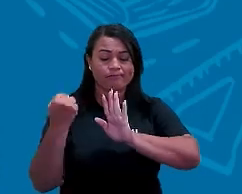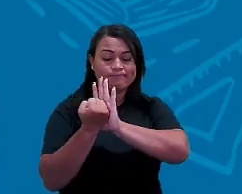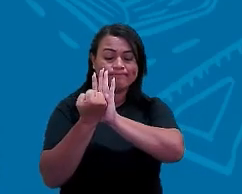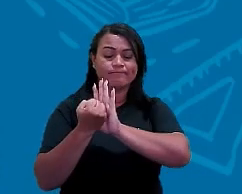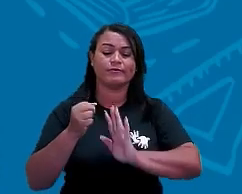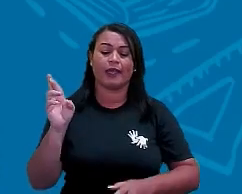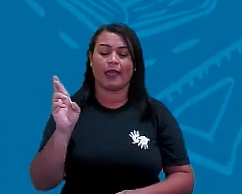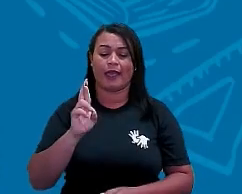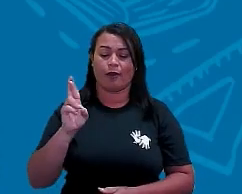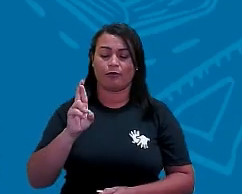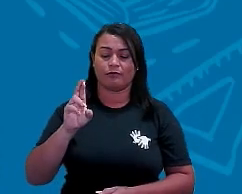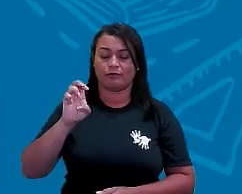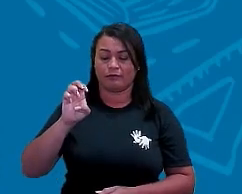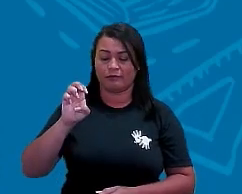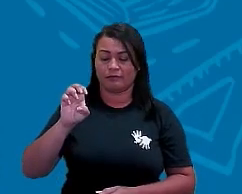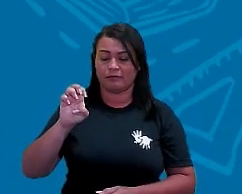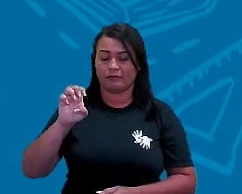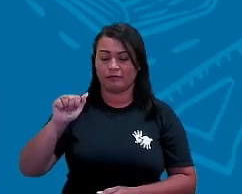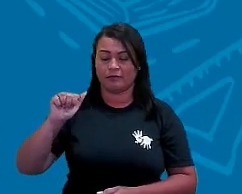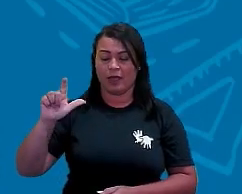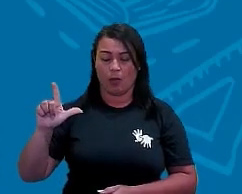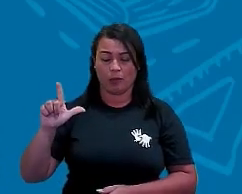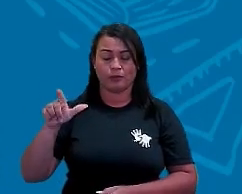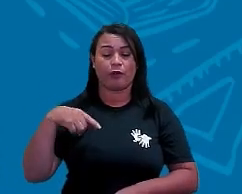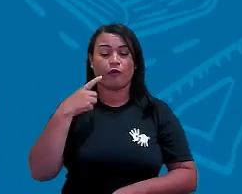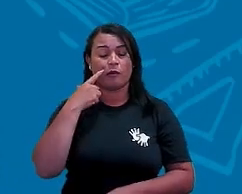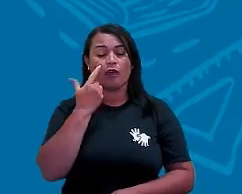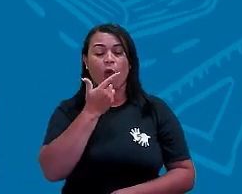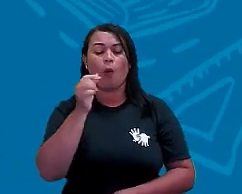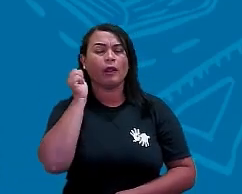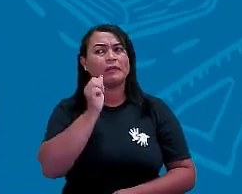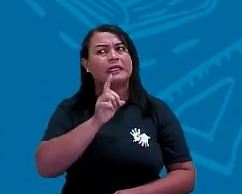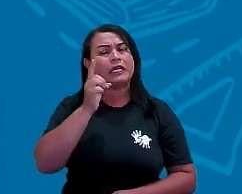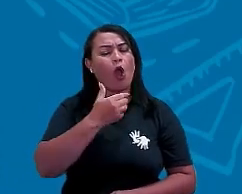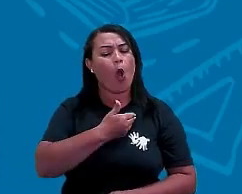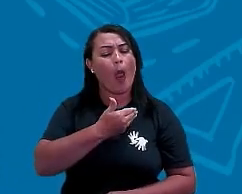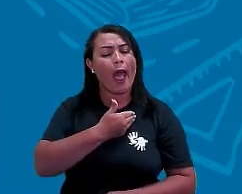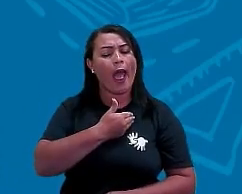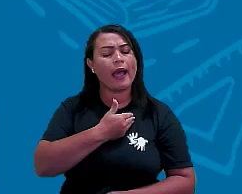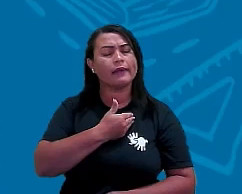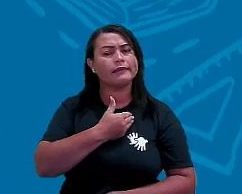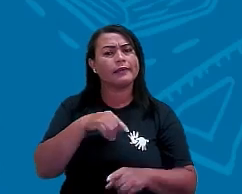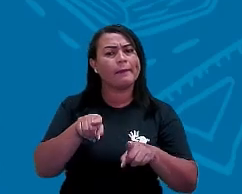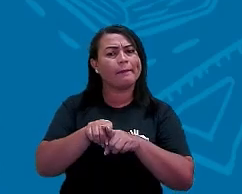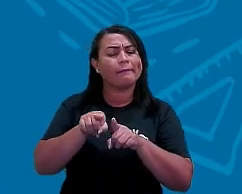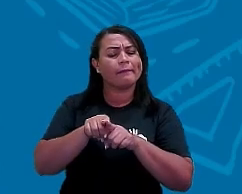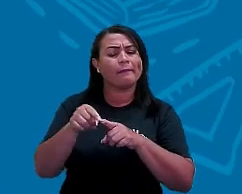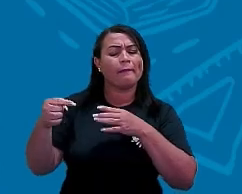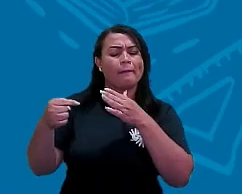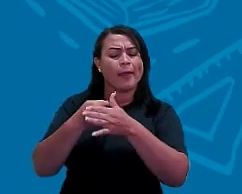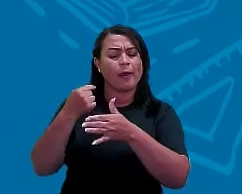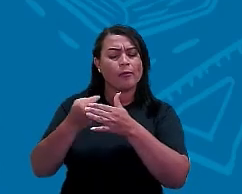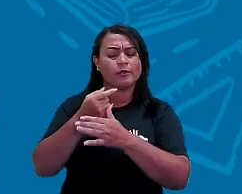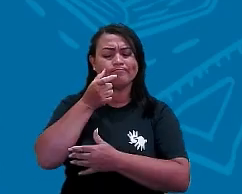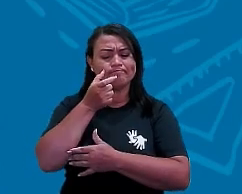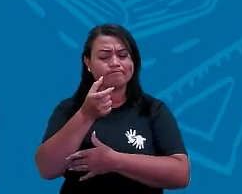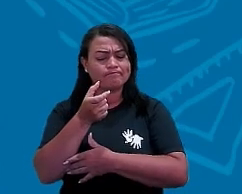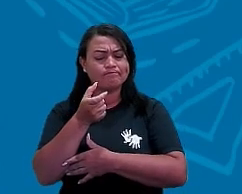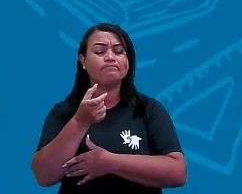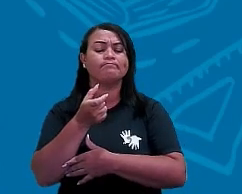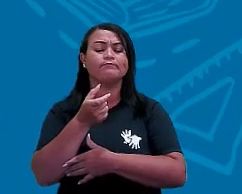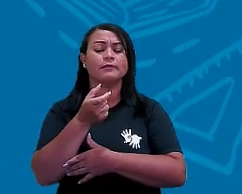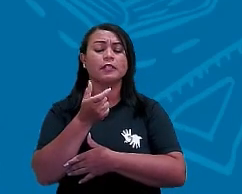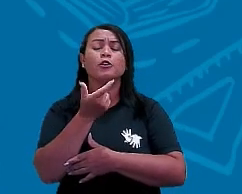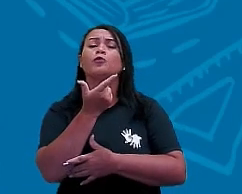tá certo? E aí, nossa outra coleguinha, ela traz outra perguntinha bem interessante para a gente.